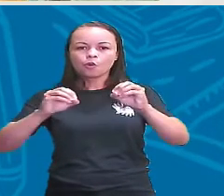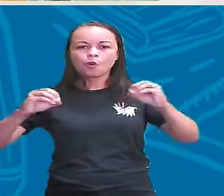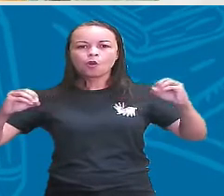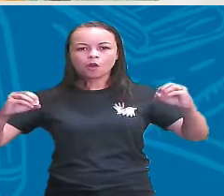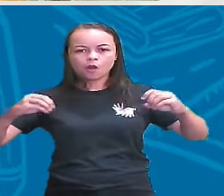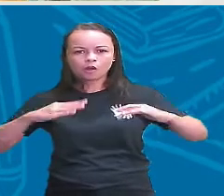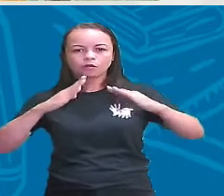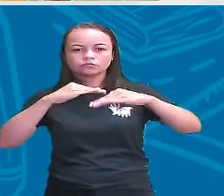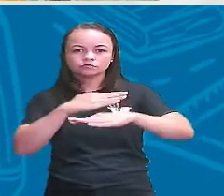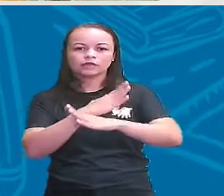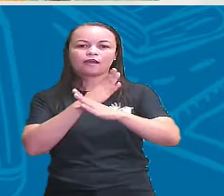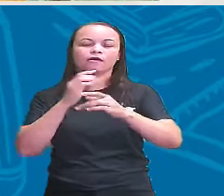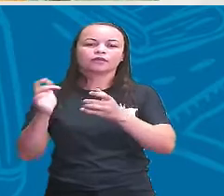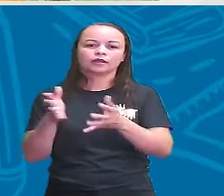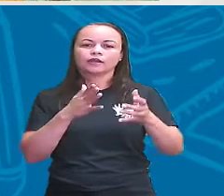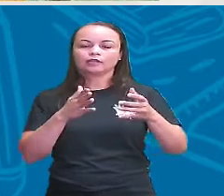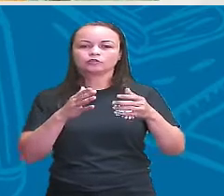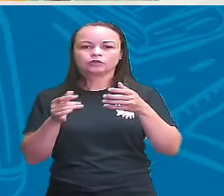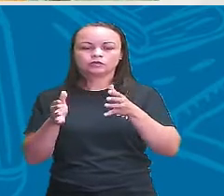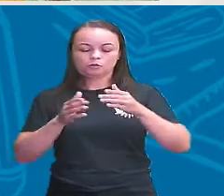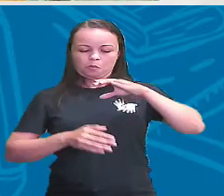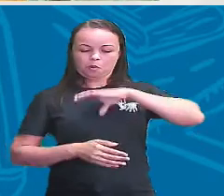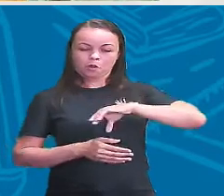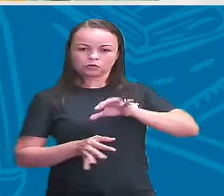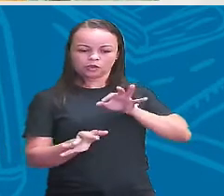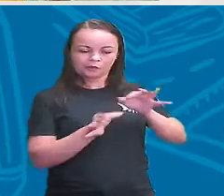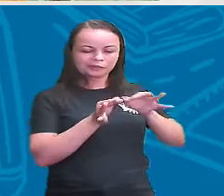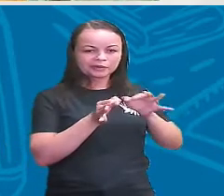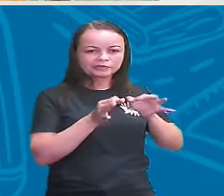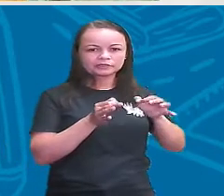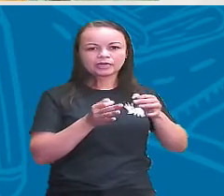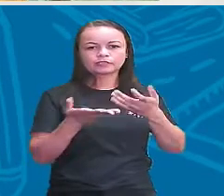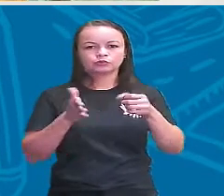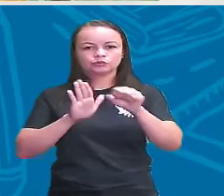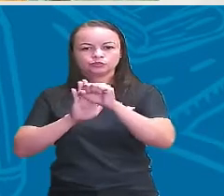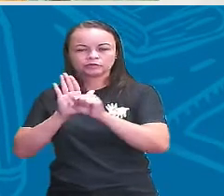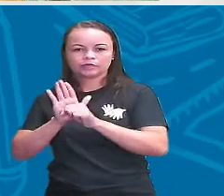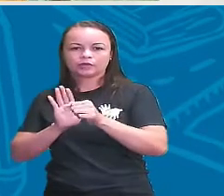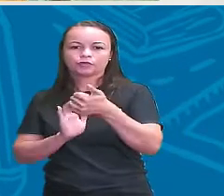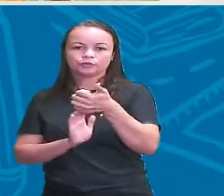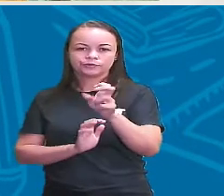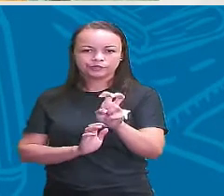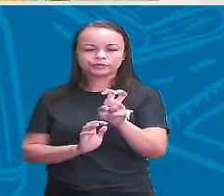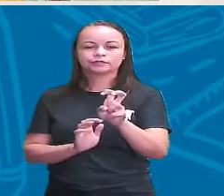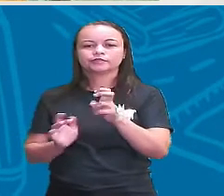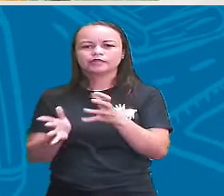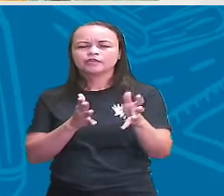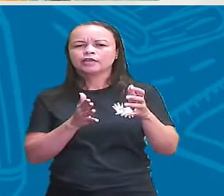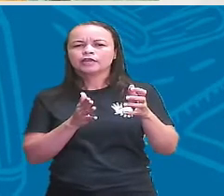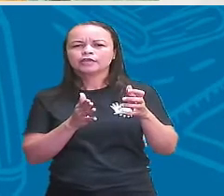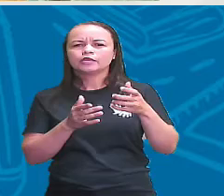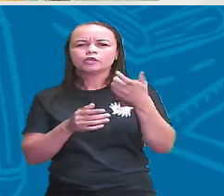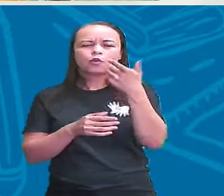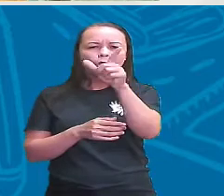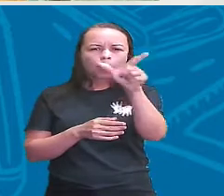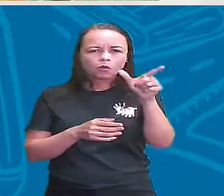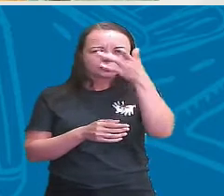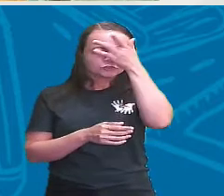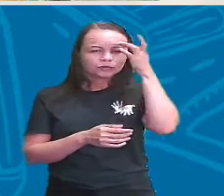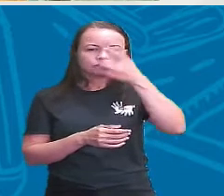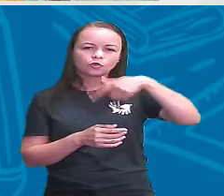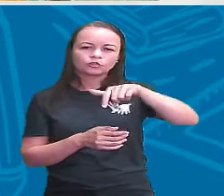realizado pioneiramente por Portugal no século XV e acompanhado por outros países europeus ao longo do século